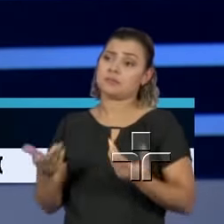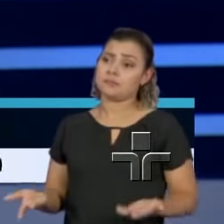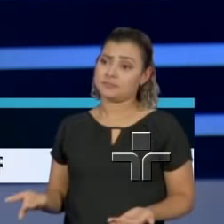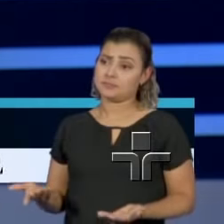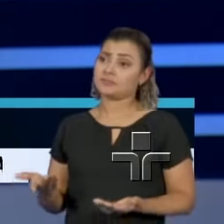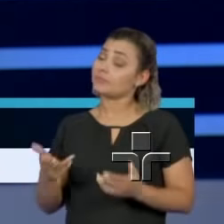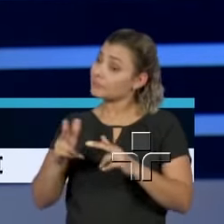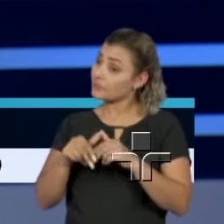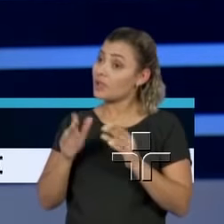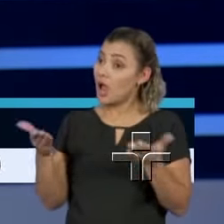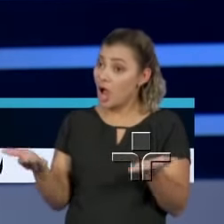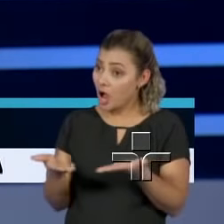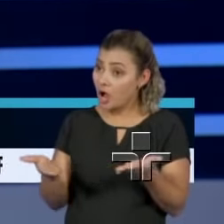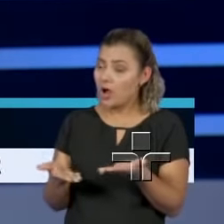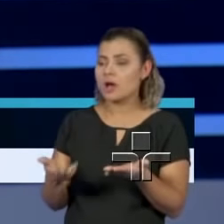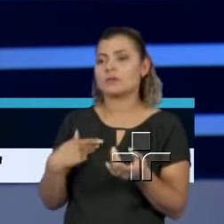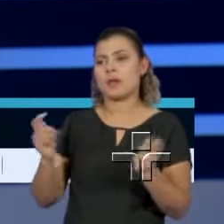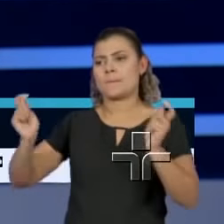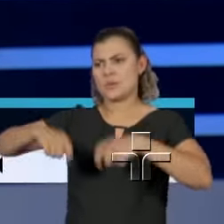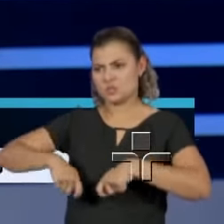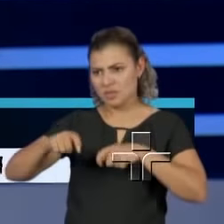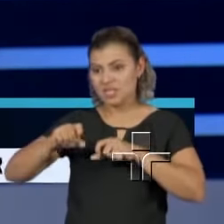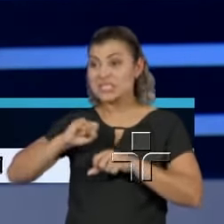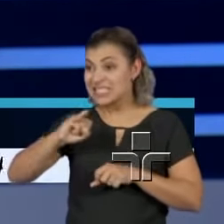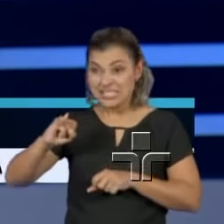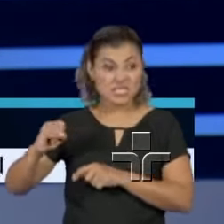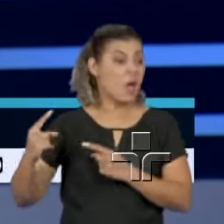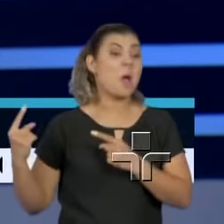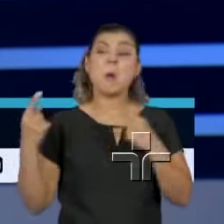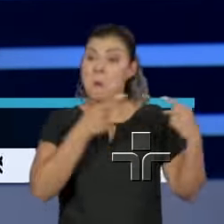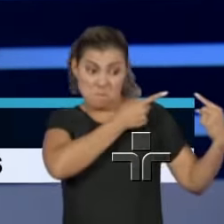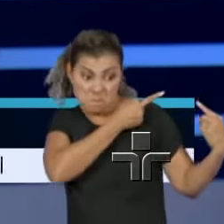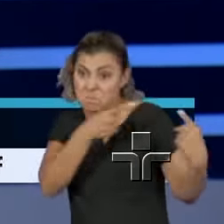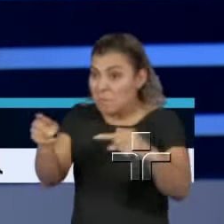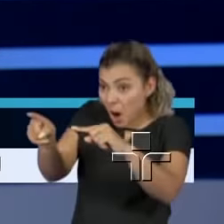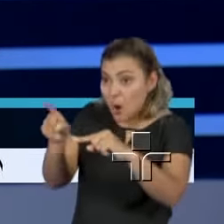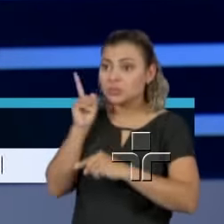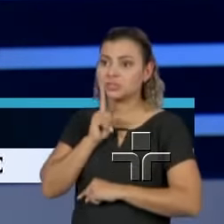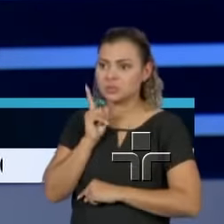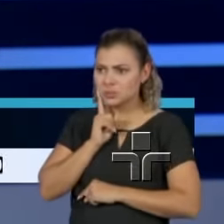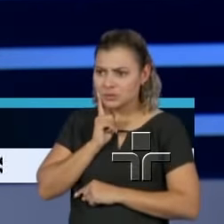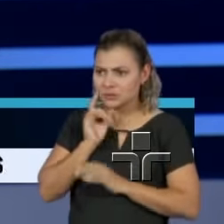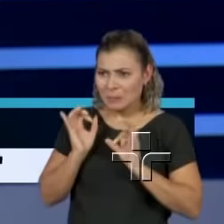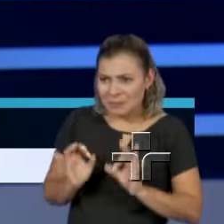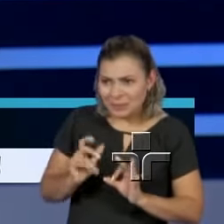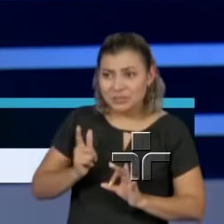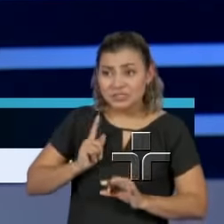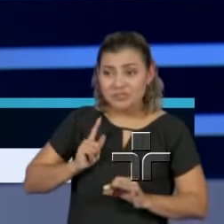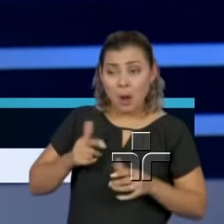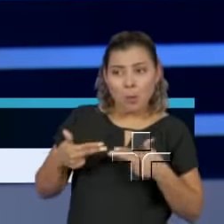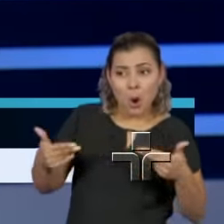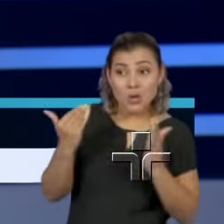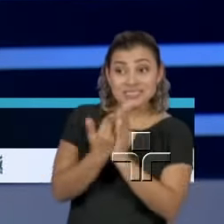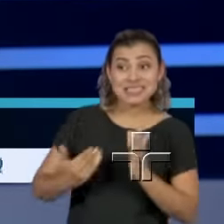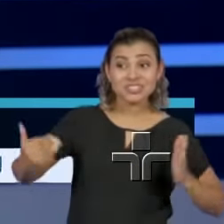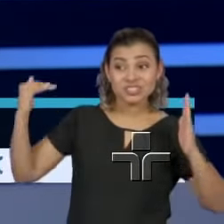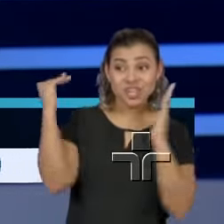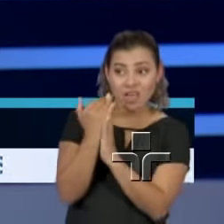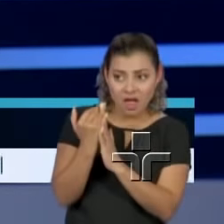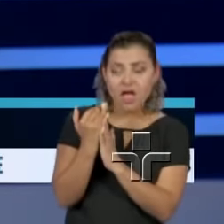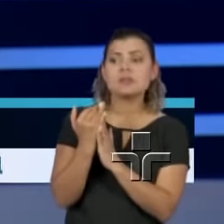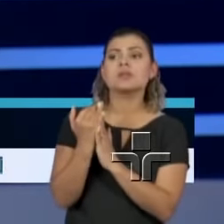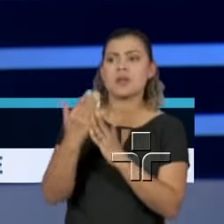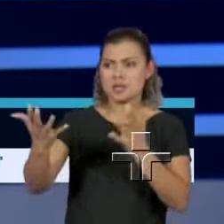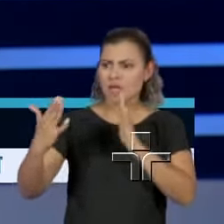essa possibilidade de qualquer ação mais intensa e que denote uma disposição do Irã de partir